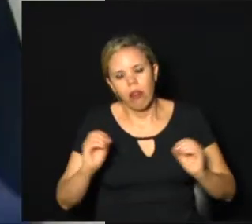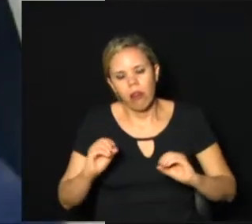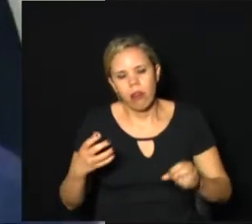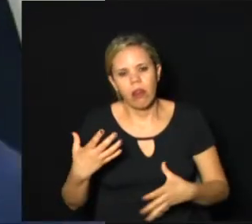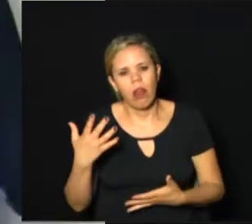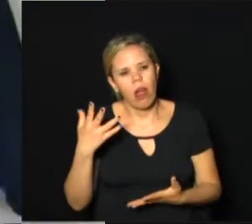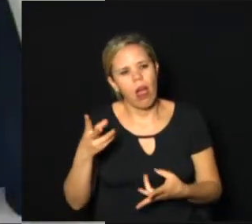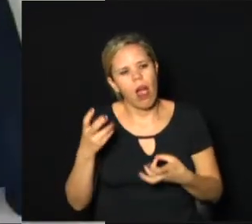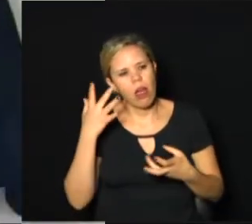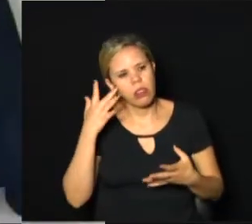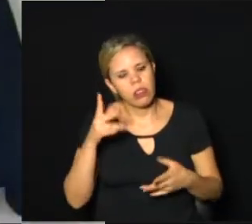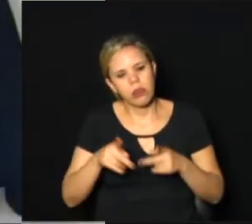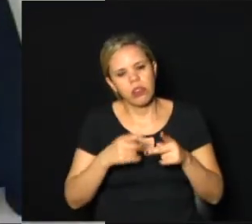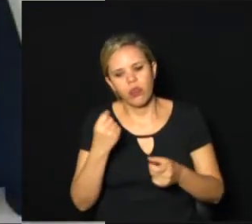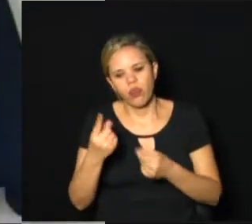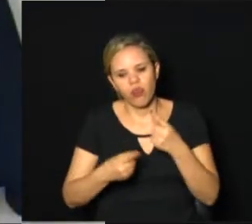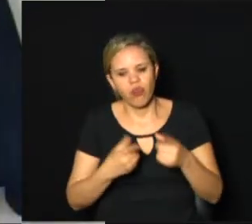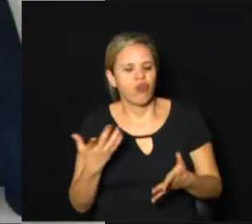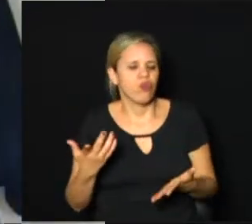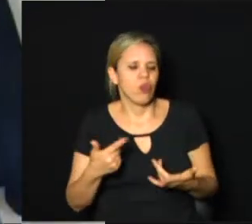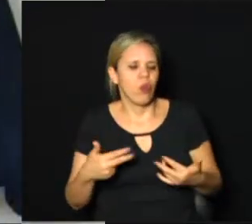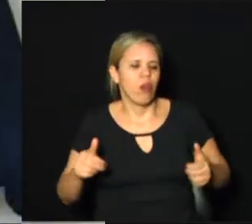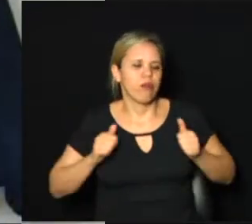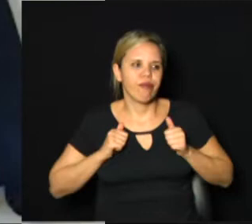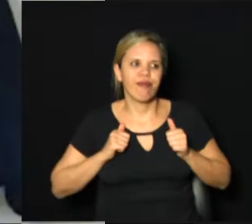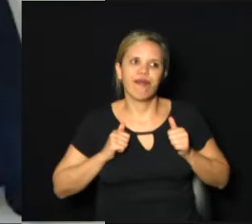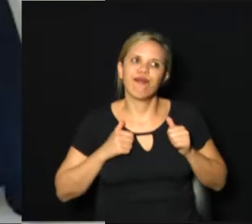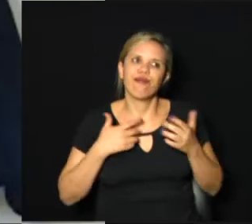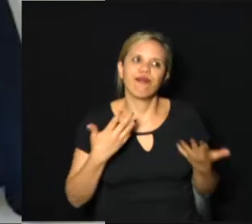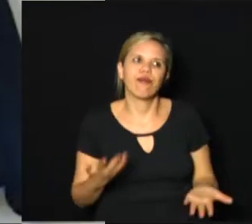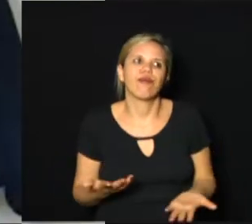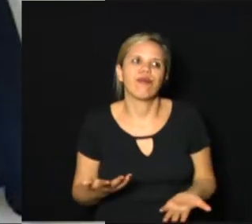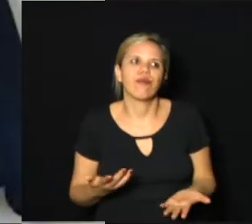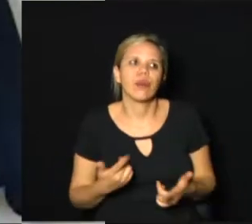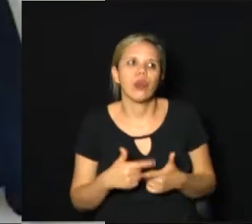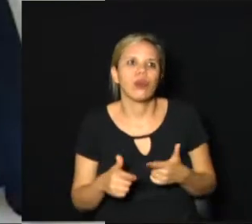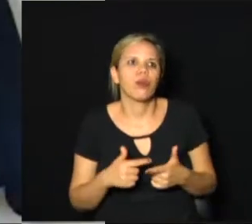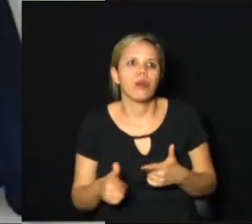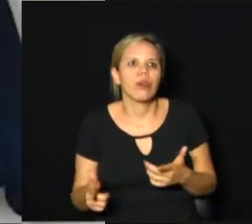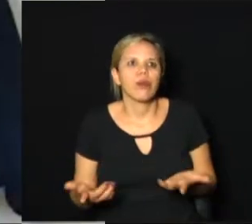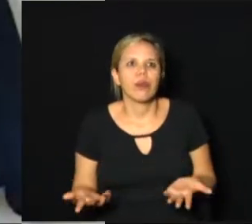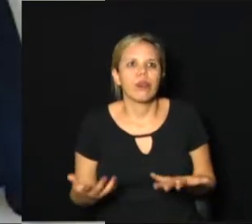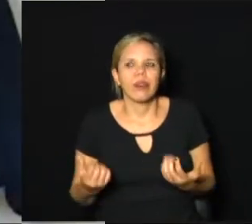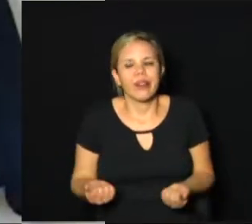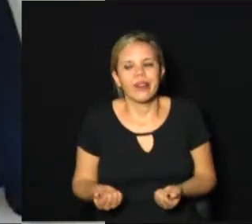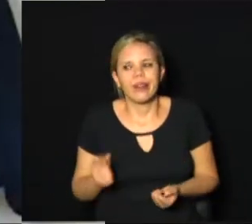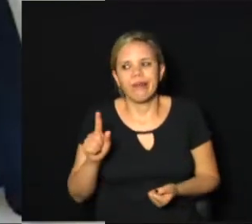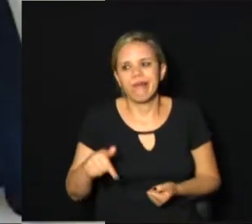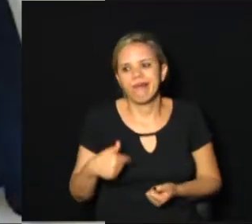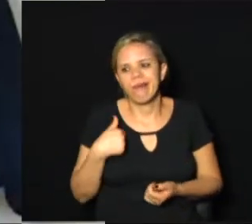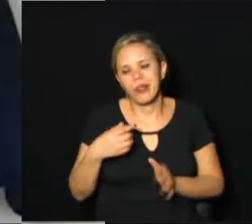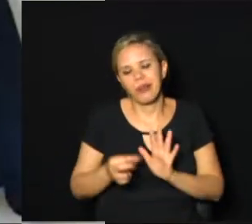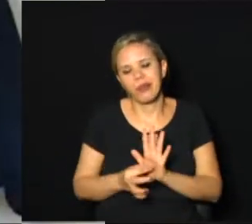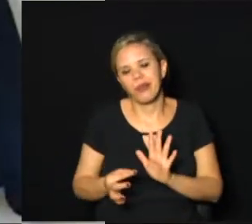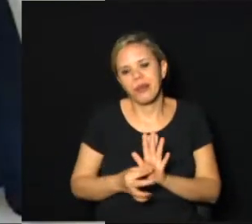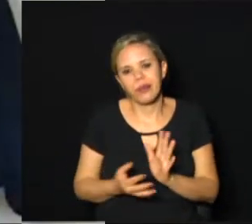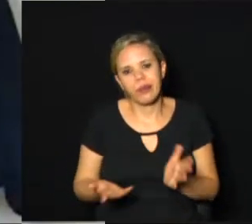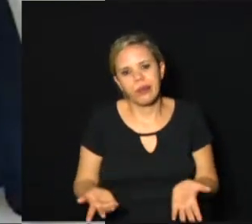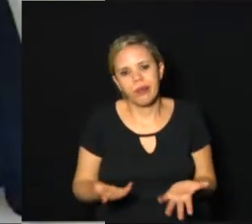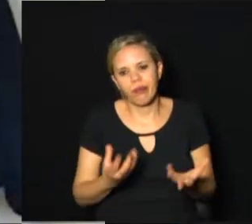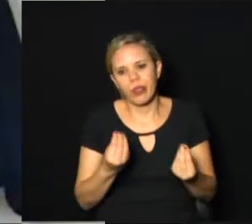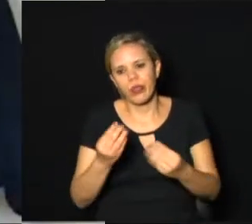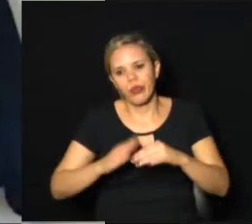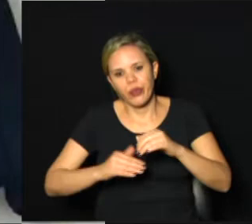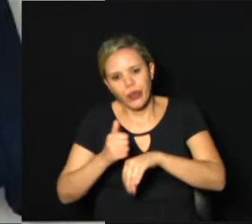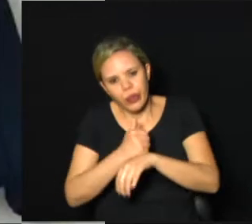que houve uma acomodação de alguns aspectos do problema, entendeu? E um deles é esse, na minha opinião. Muitos